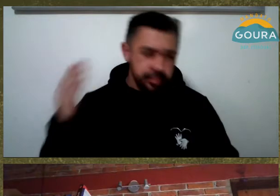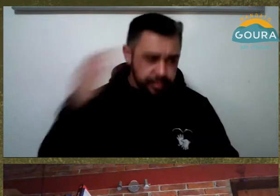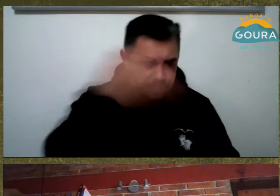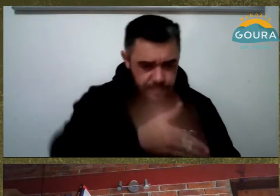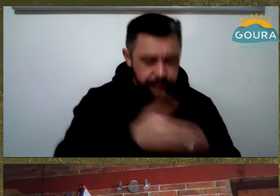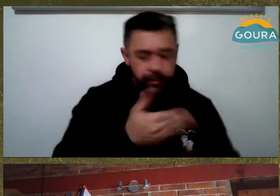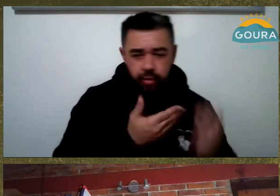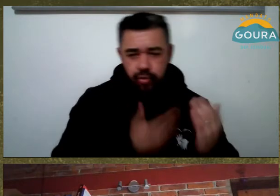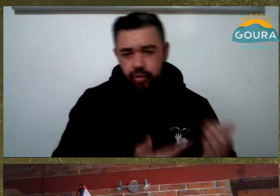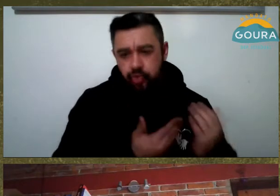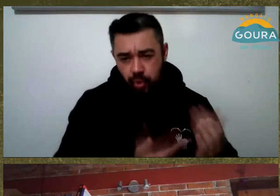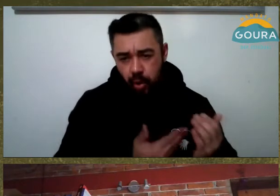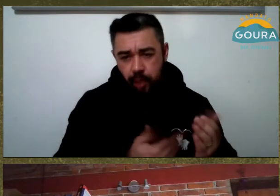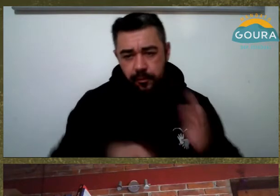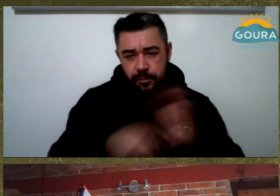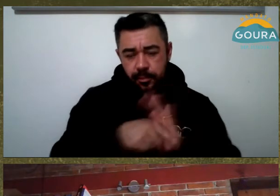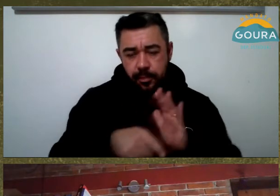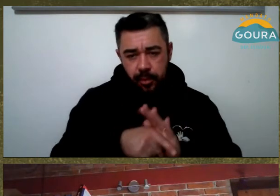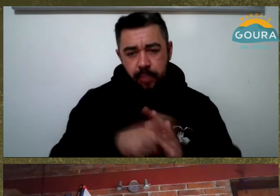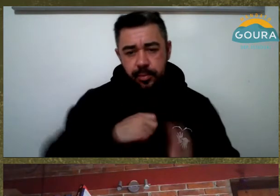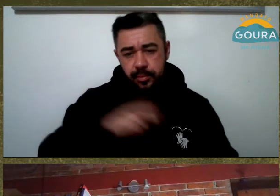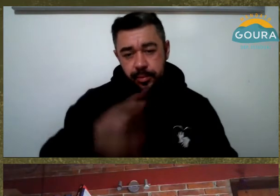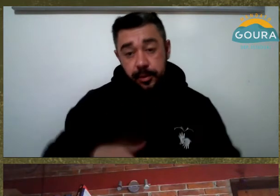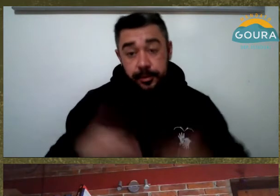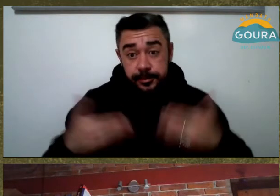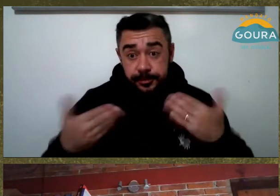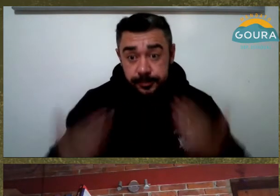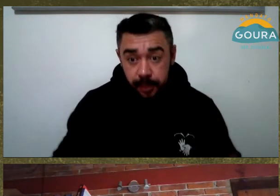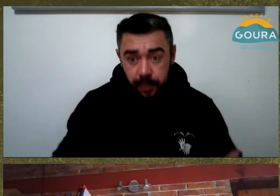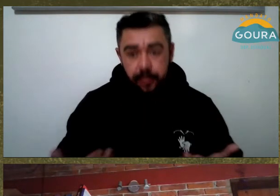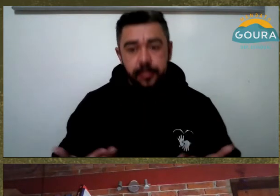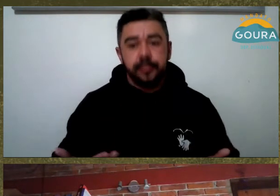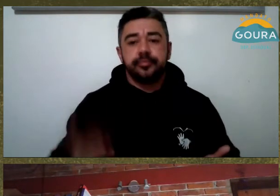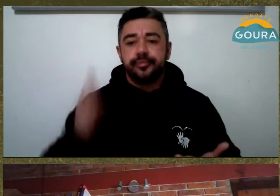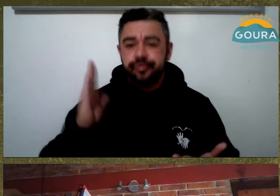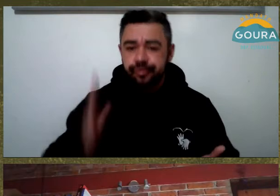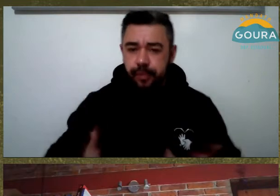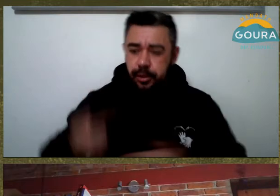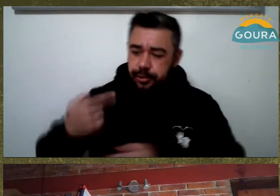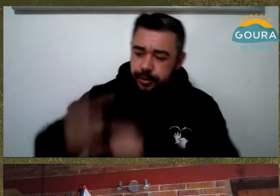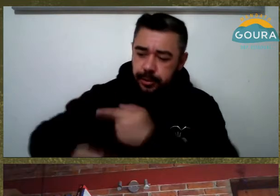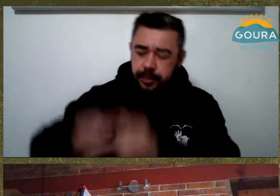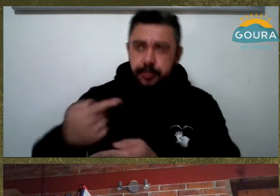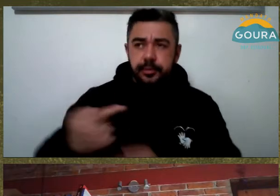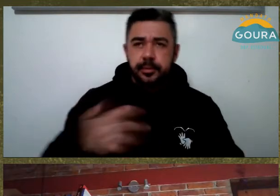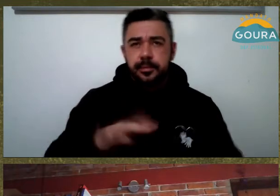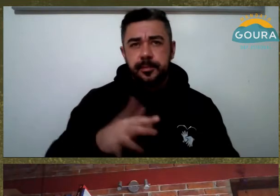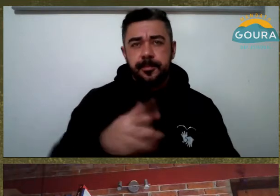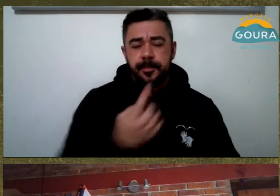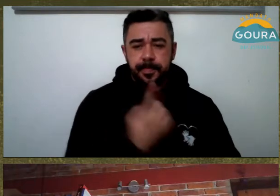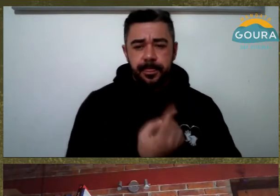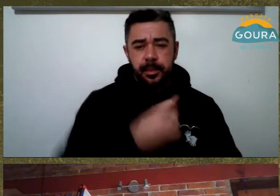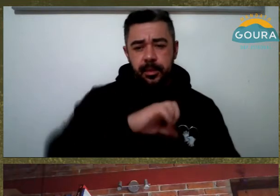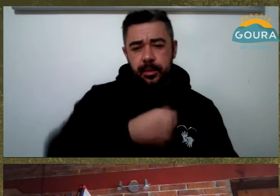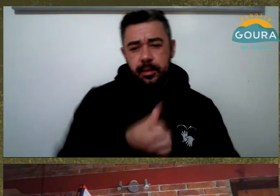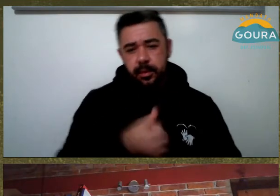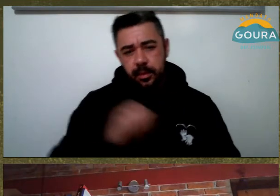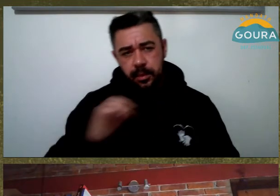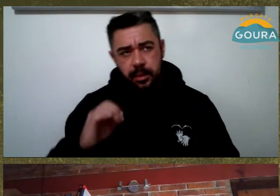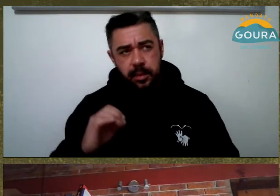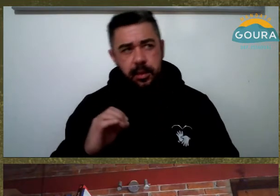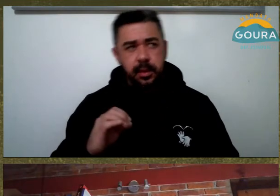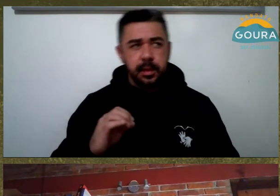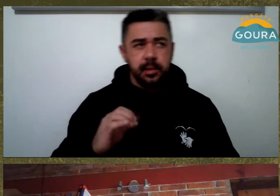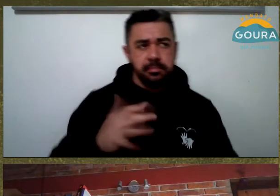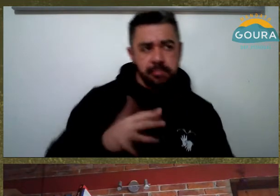portuguesa. Portanto, há aqui gerações, a partir de 60, do início dos anos